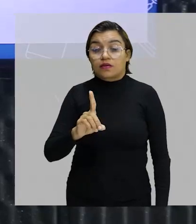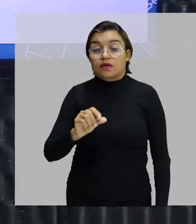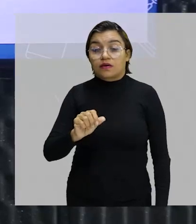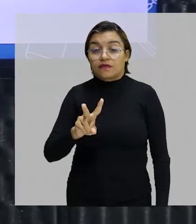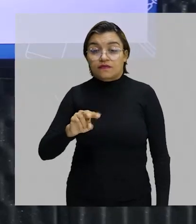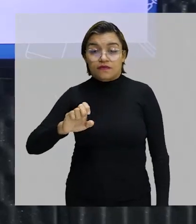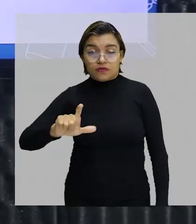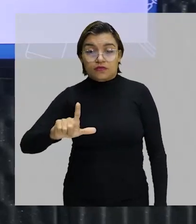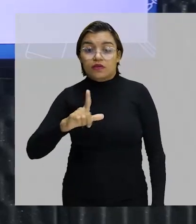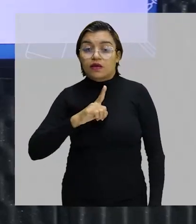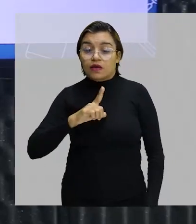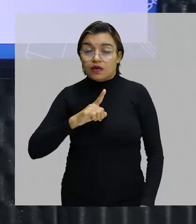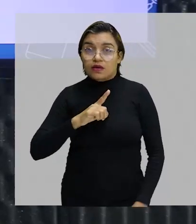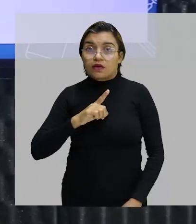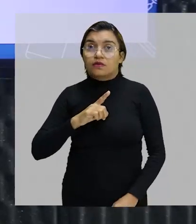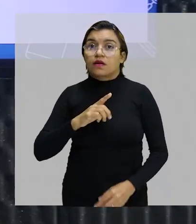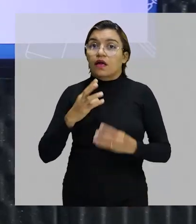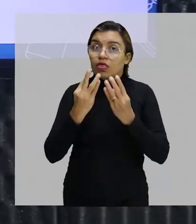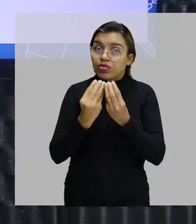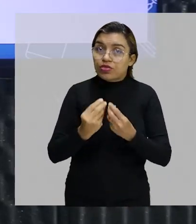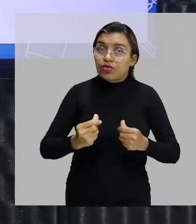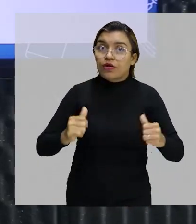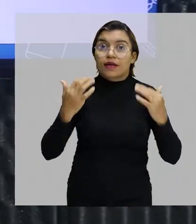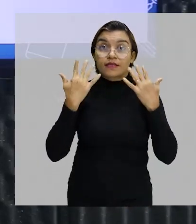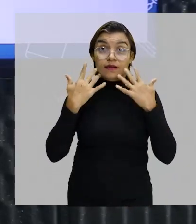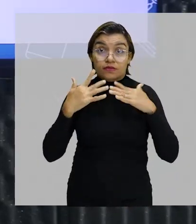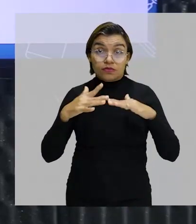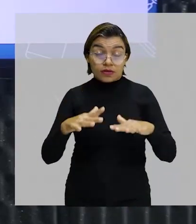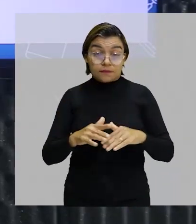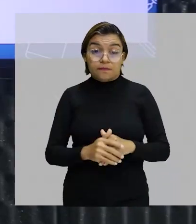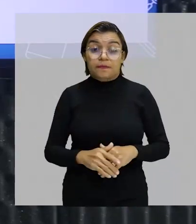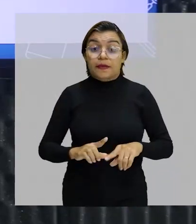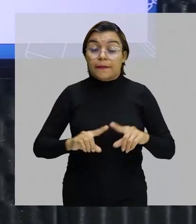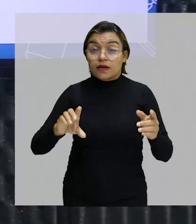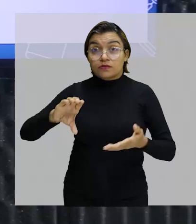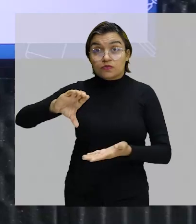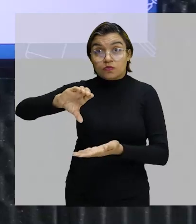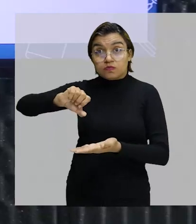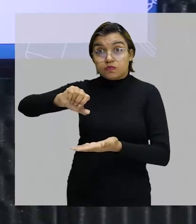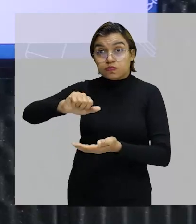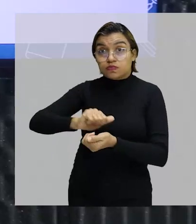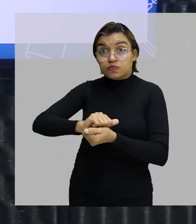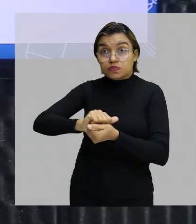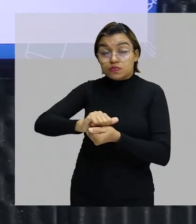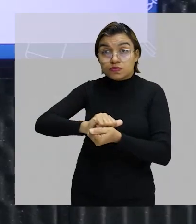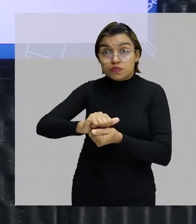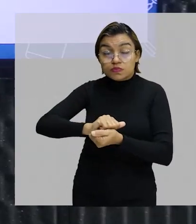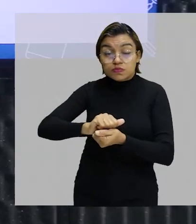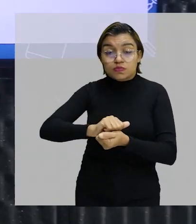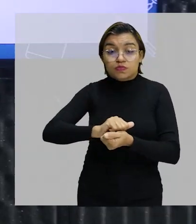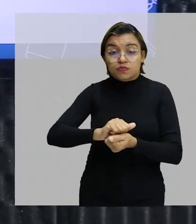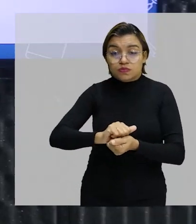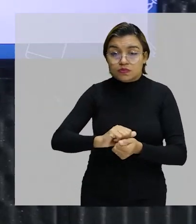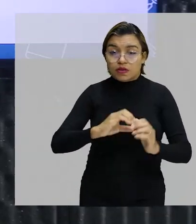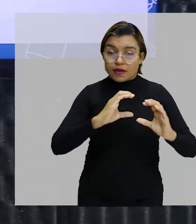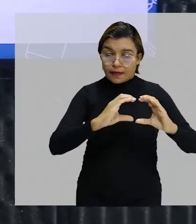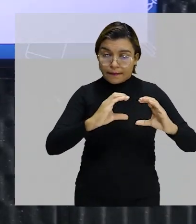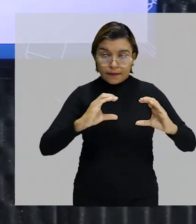natural na natureza. Já os detergentes, de cadeia carbônica